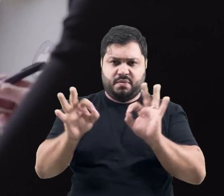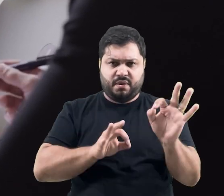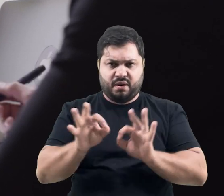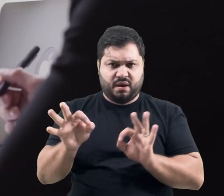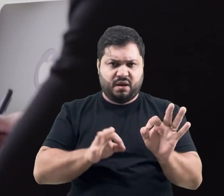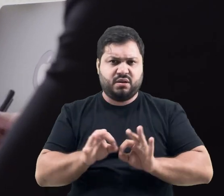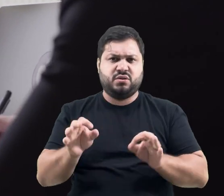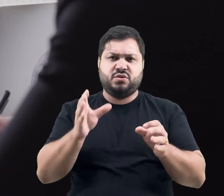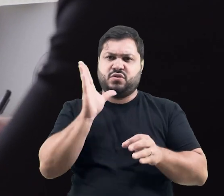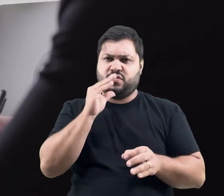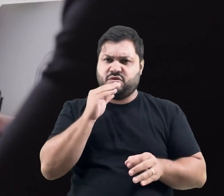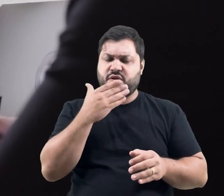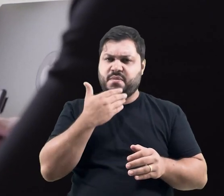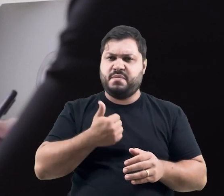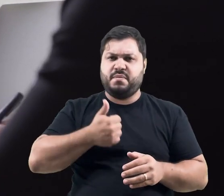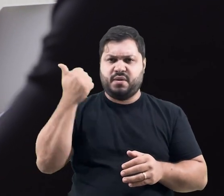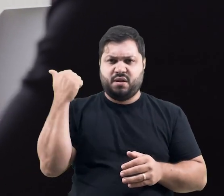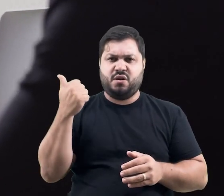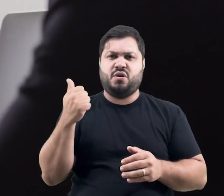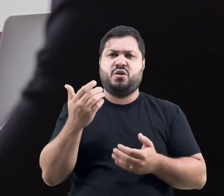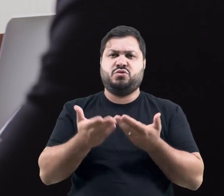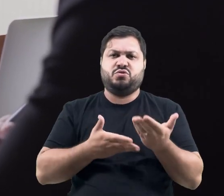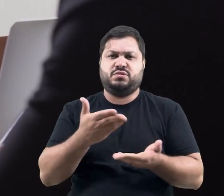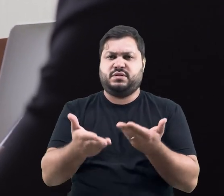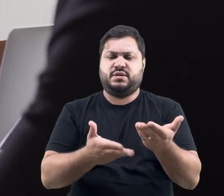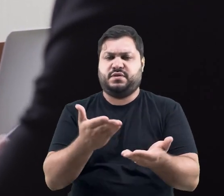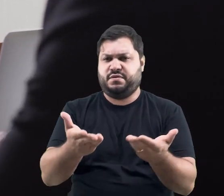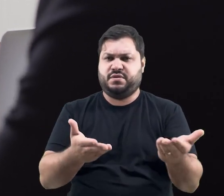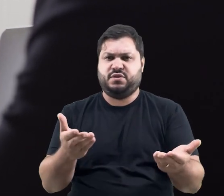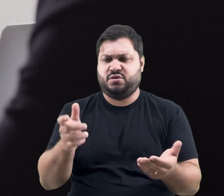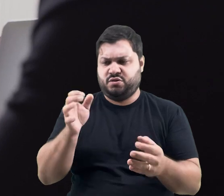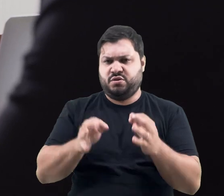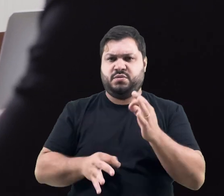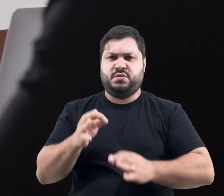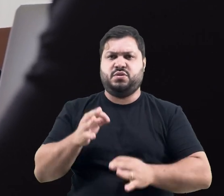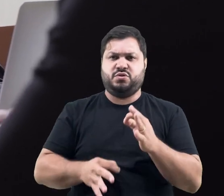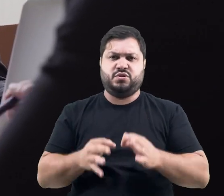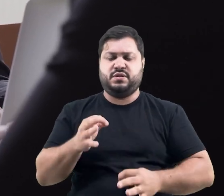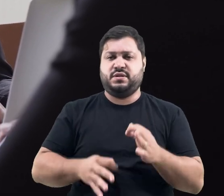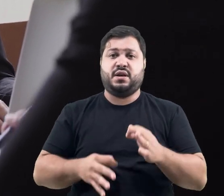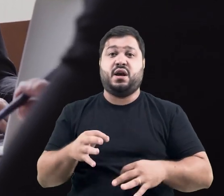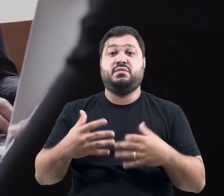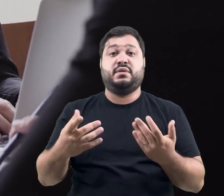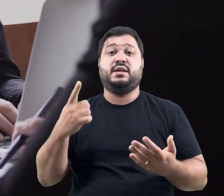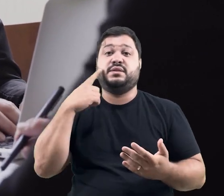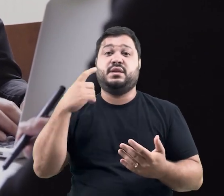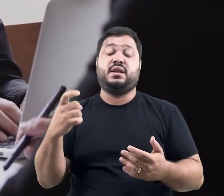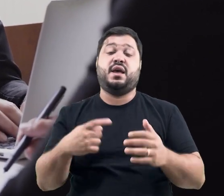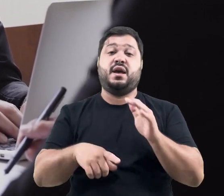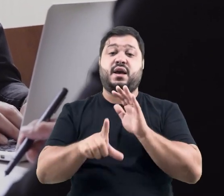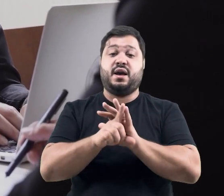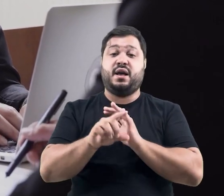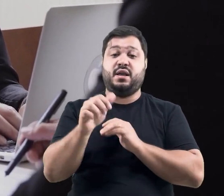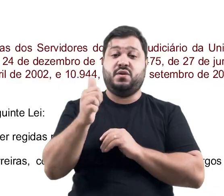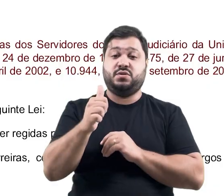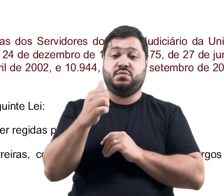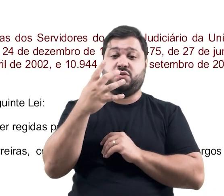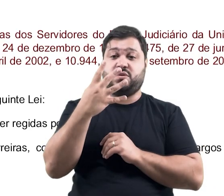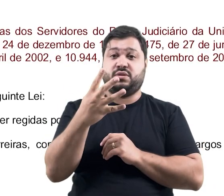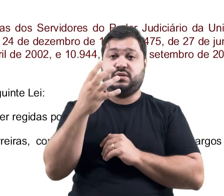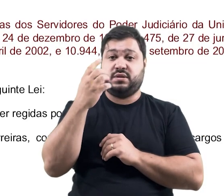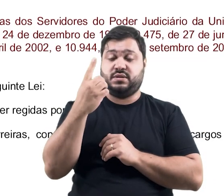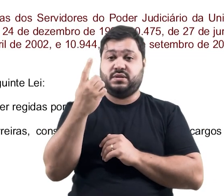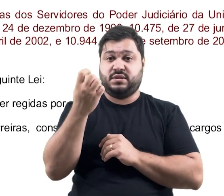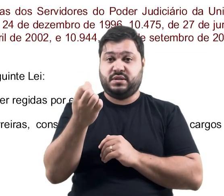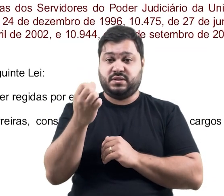Quanto melhor preparados estiverem os servidores, melhores os serviços prestados pelo Judiciário. Partindo dessa ideia, a